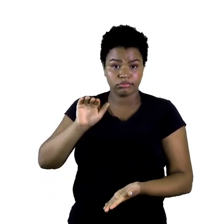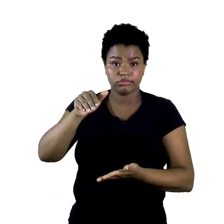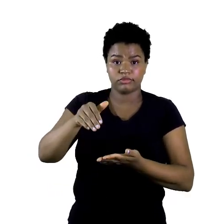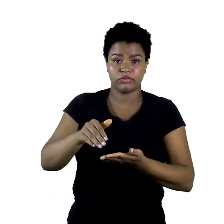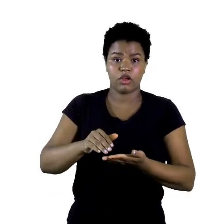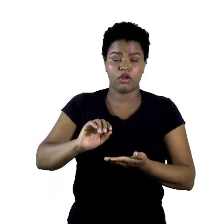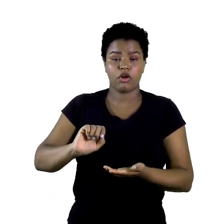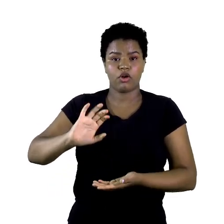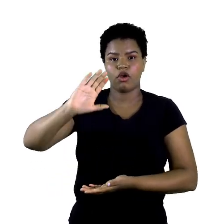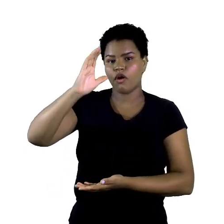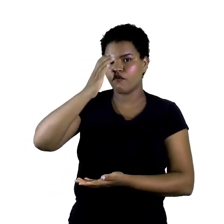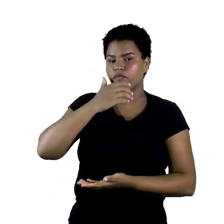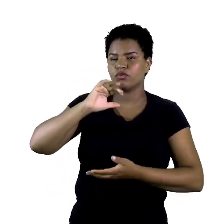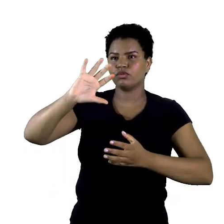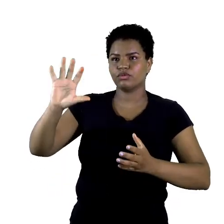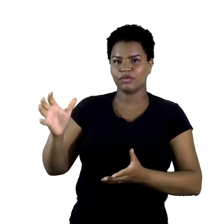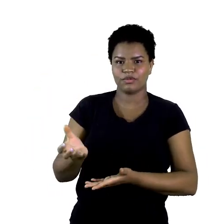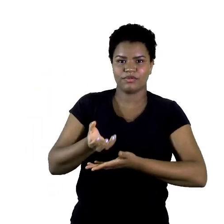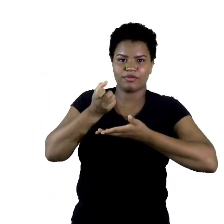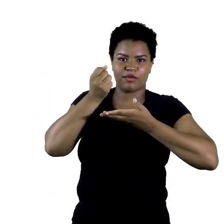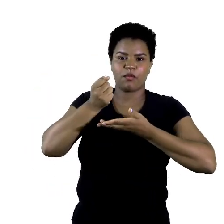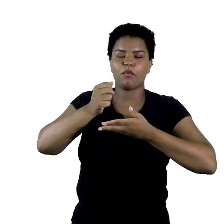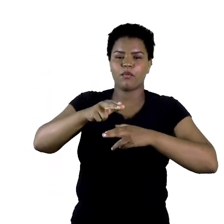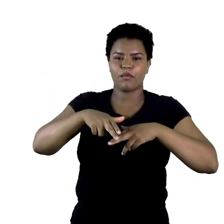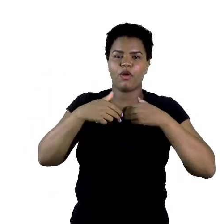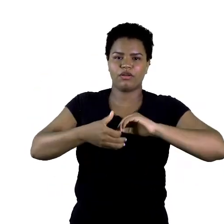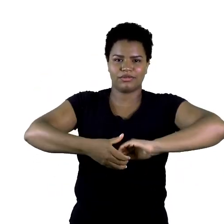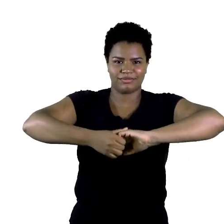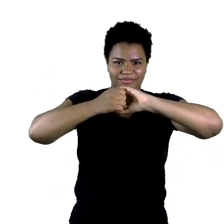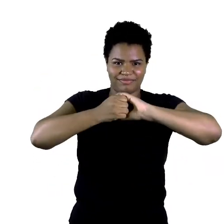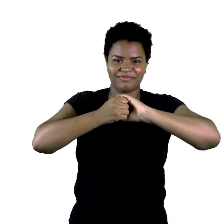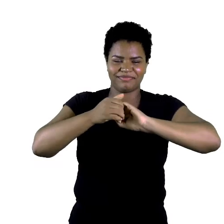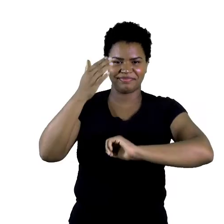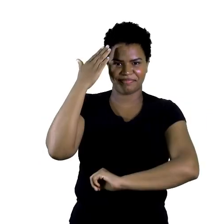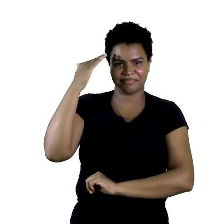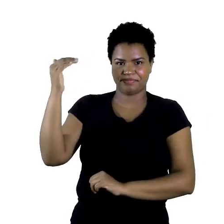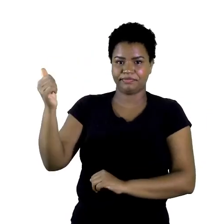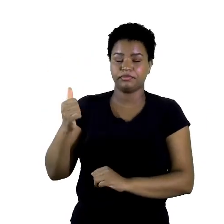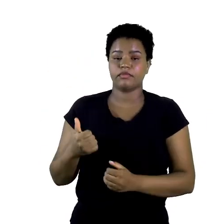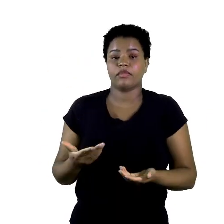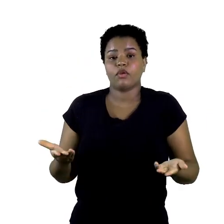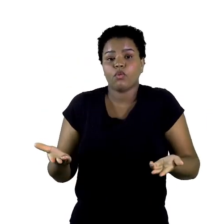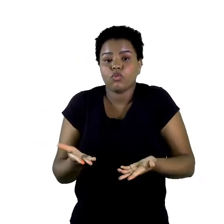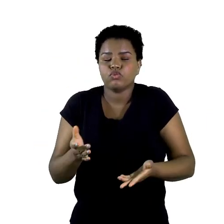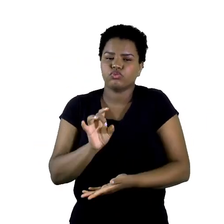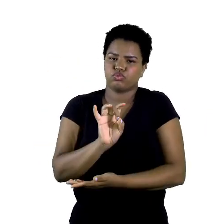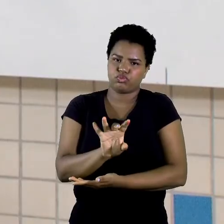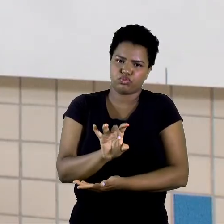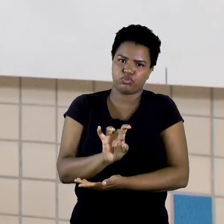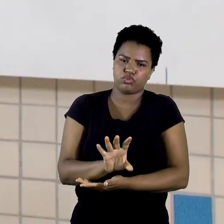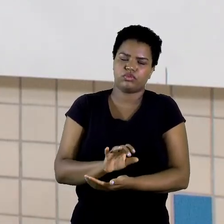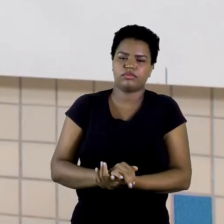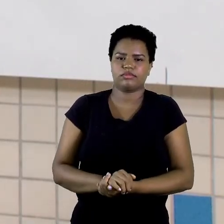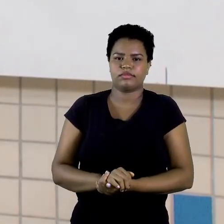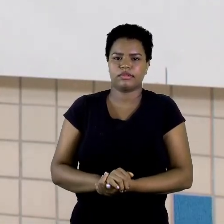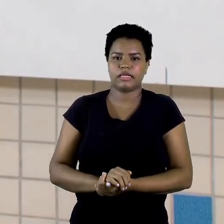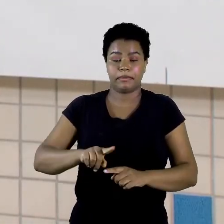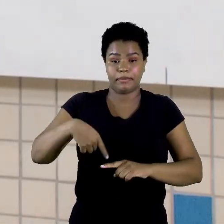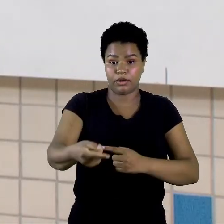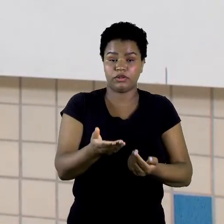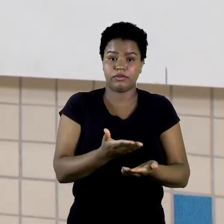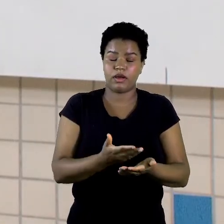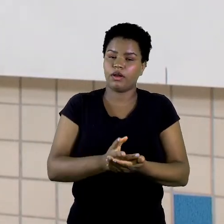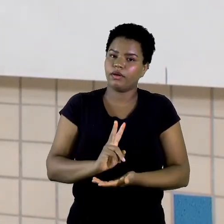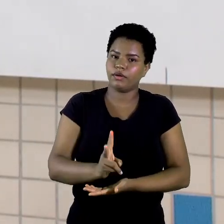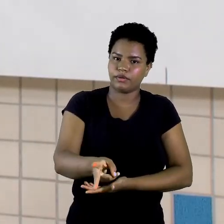os frutos dessa parceria de sucesso. Então, meus queridos, por hoje ficamos por aqui. Na próxima aula daremos continuidade a esse